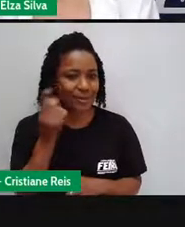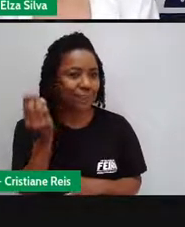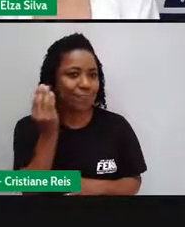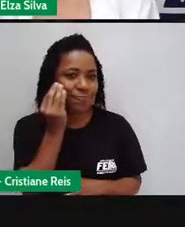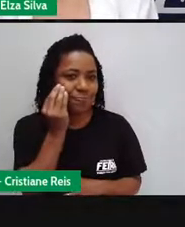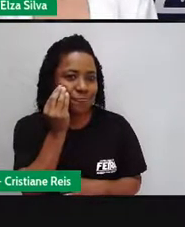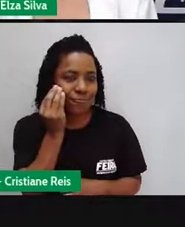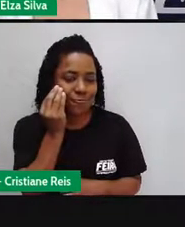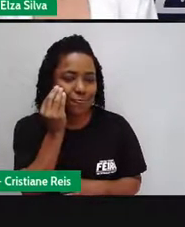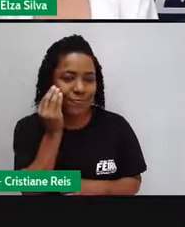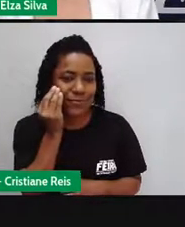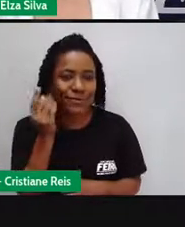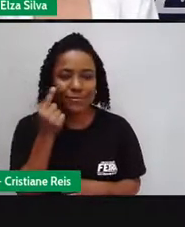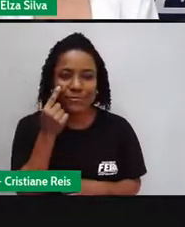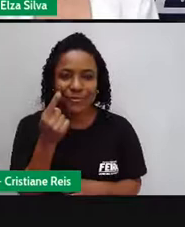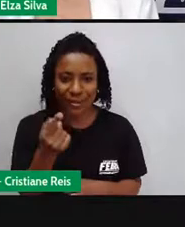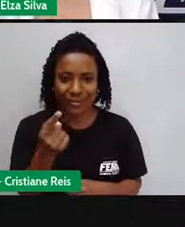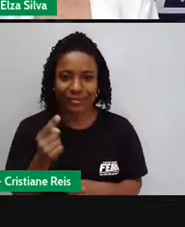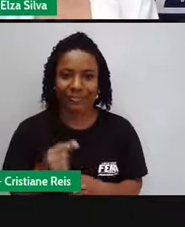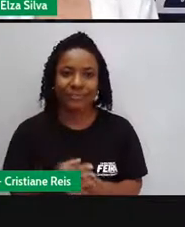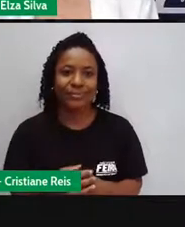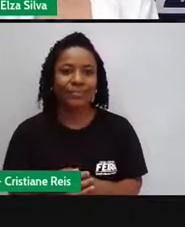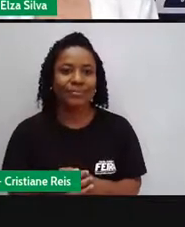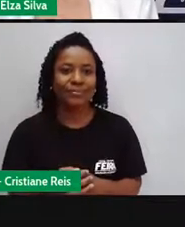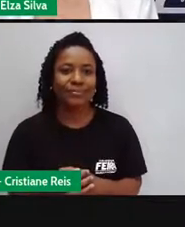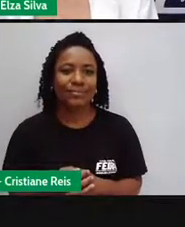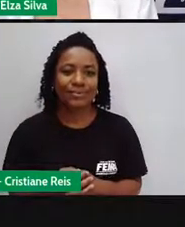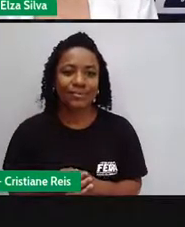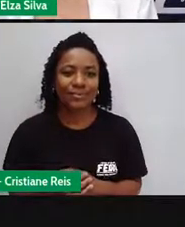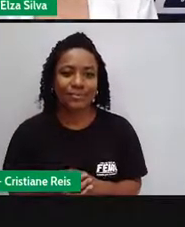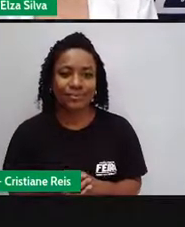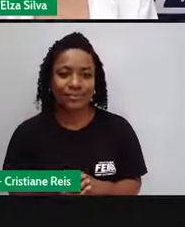encontrar uma dessas palavras juntos.